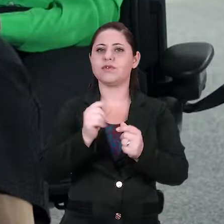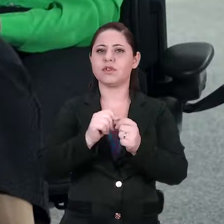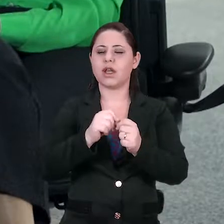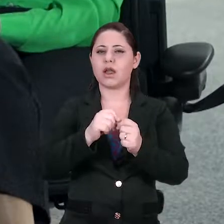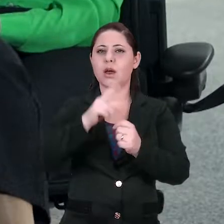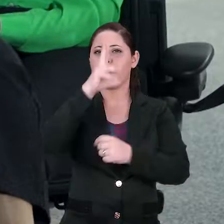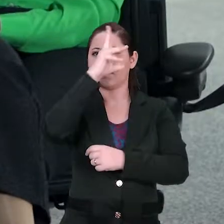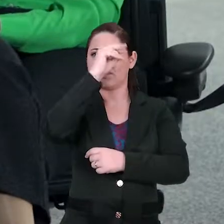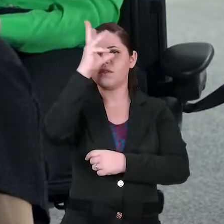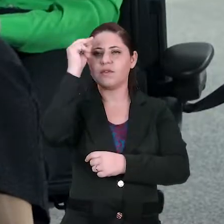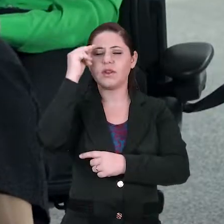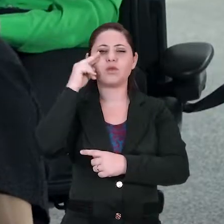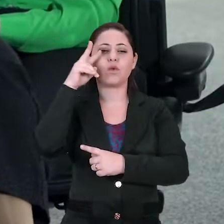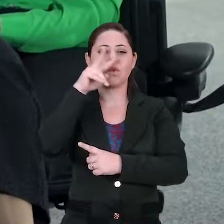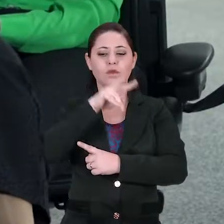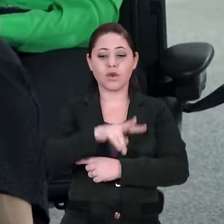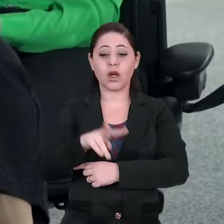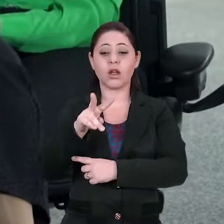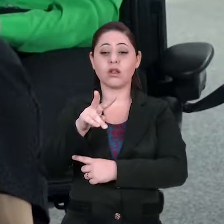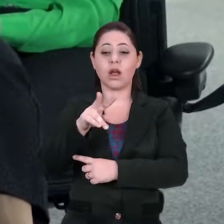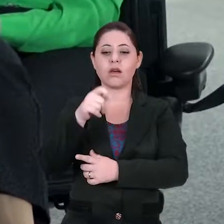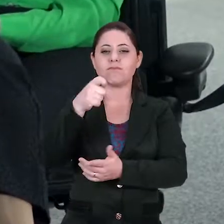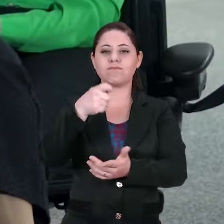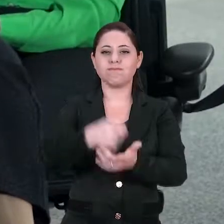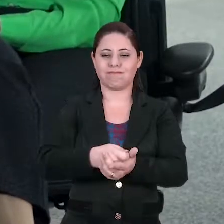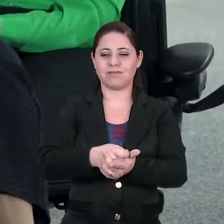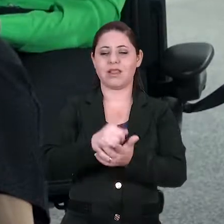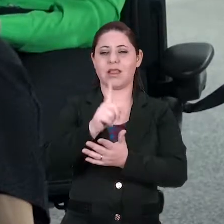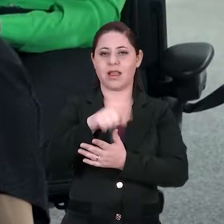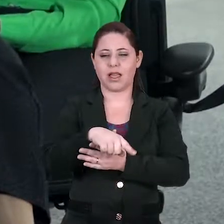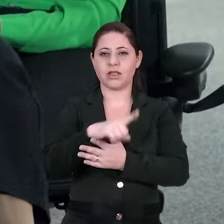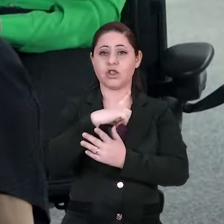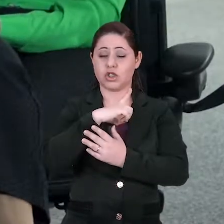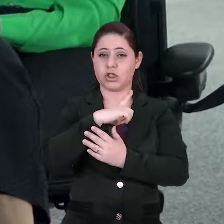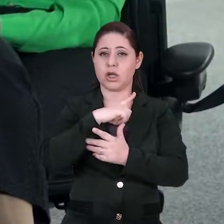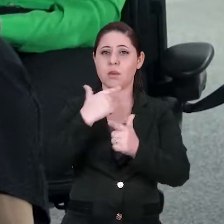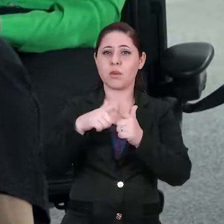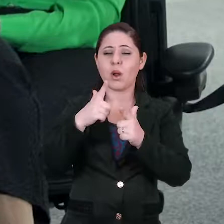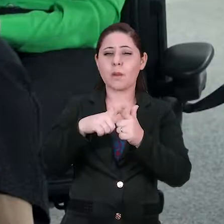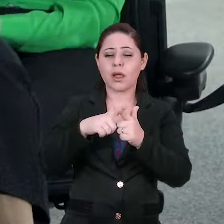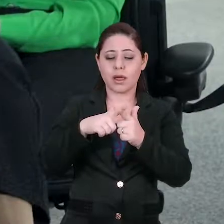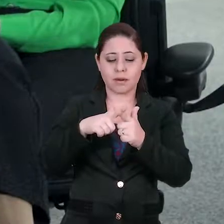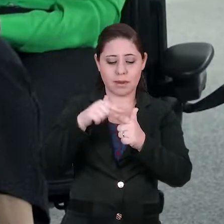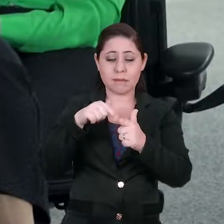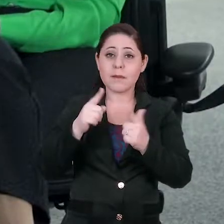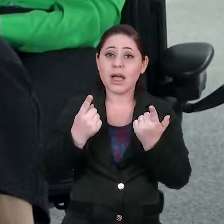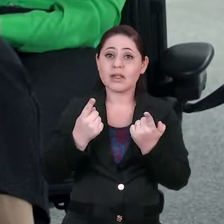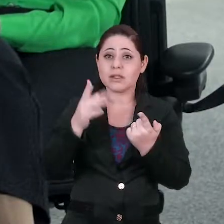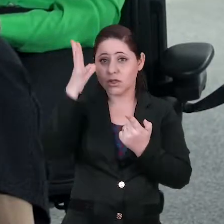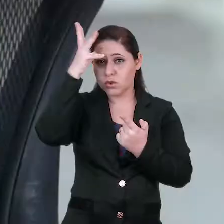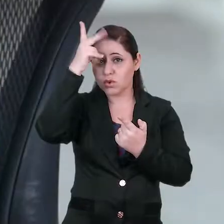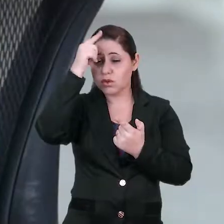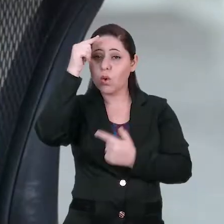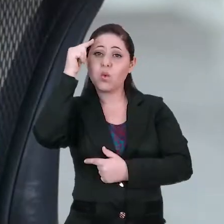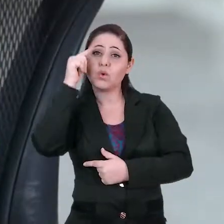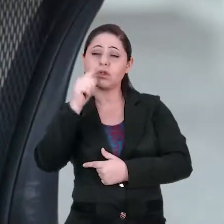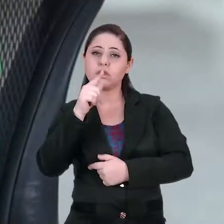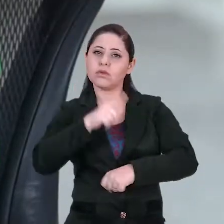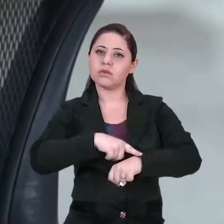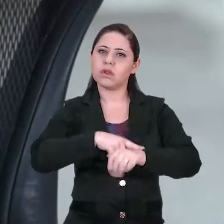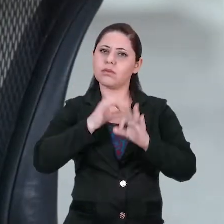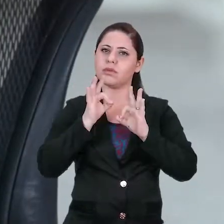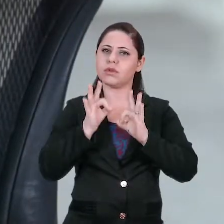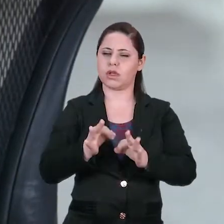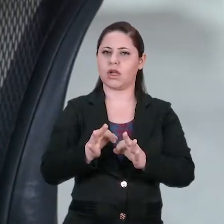virem que tinham obrigação e que era possível a solução dos problemas no tempo necessário,